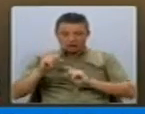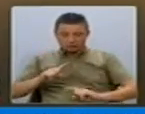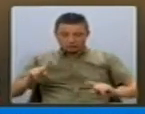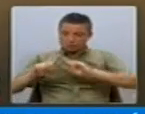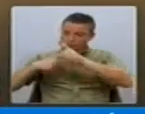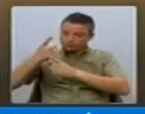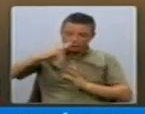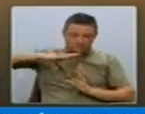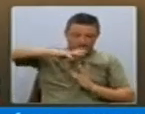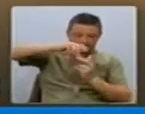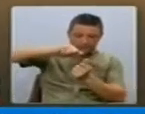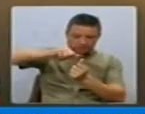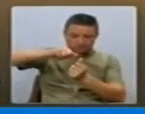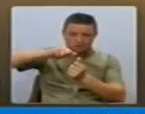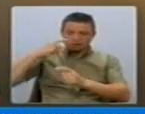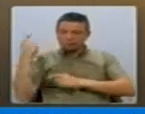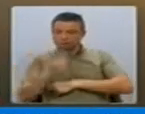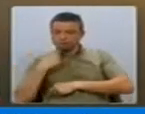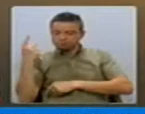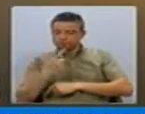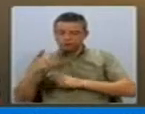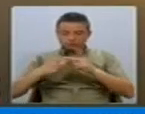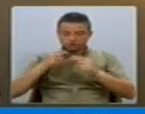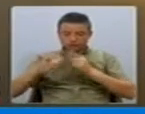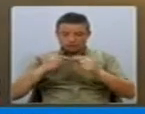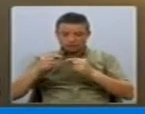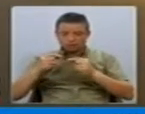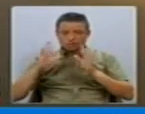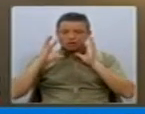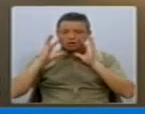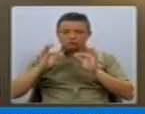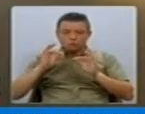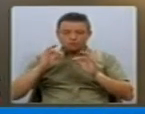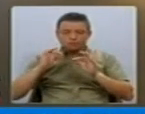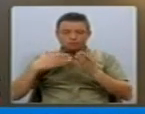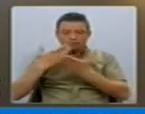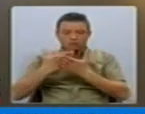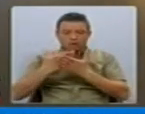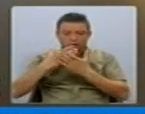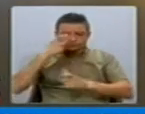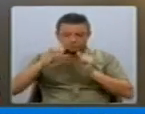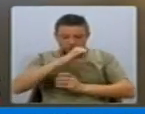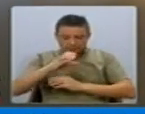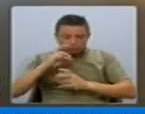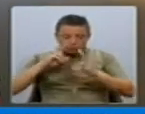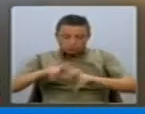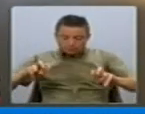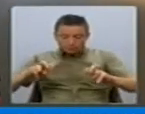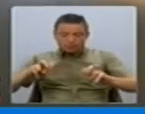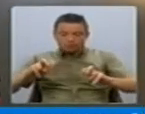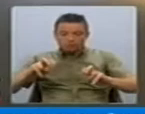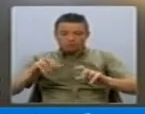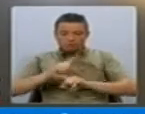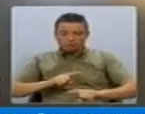noutros planetas, à volta de outras estrelas. E como é que os cientistas descobriram, como é que os cientistas chegaram a esta descoberta?